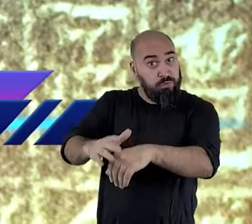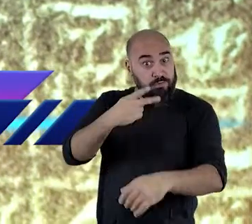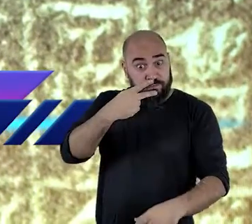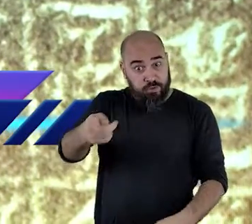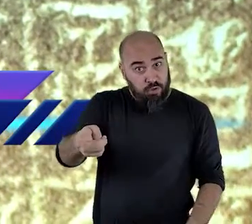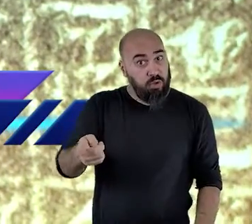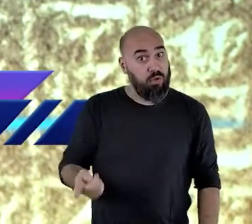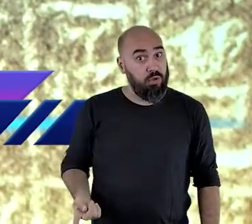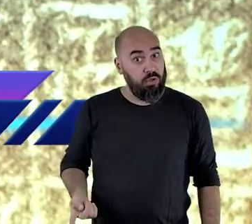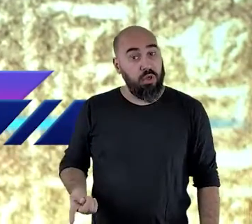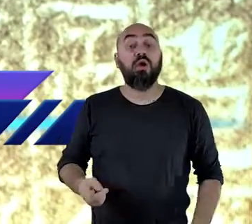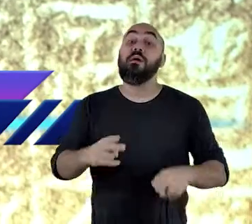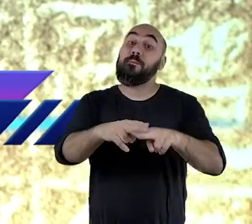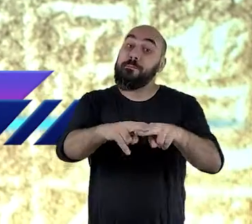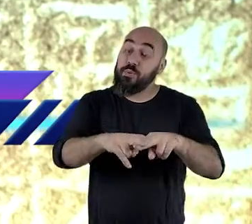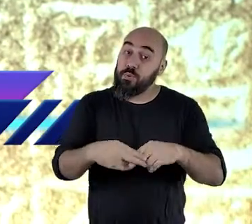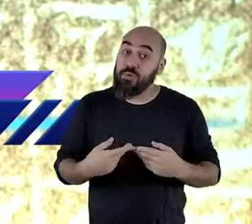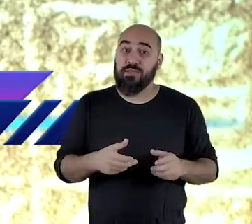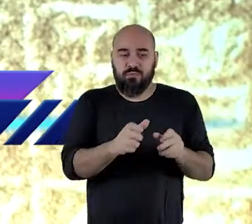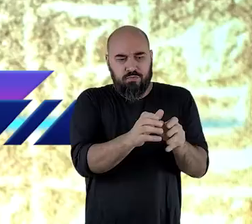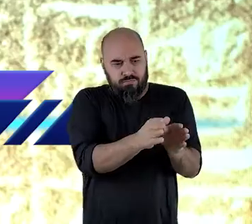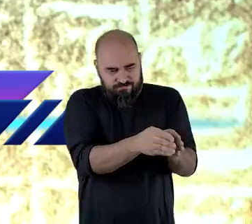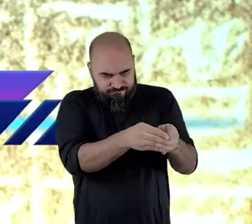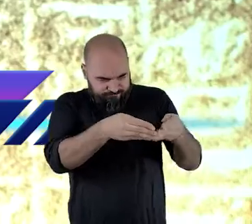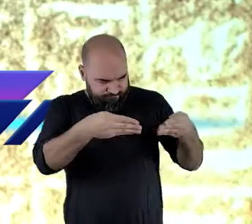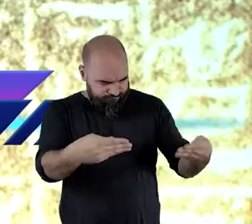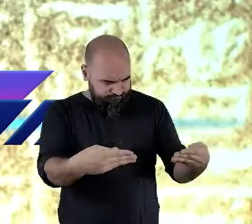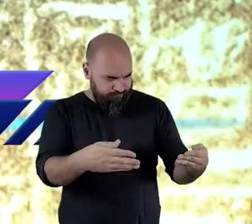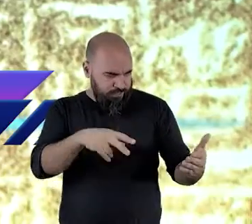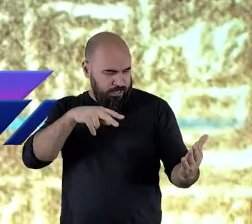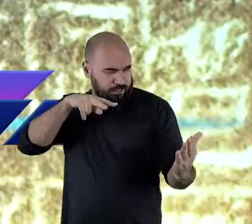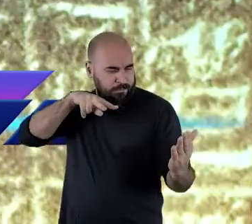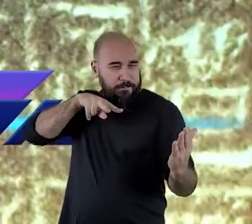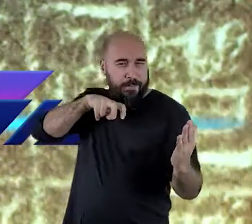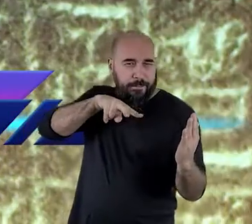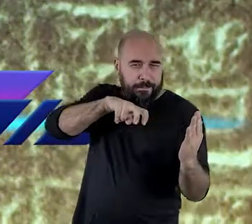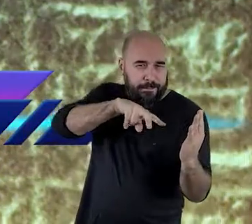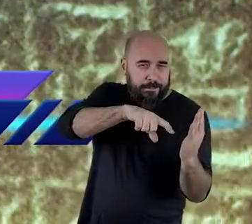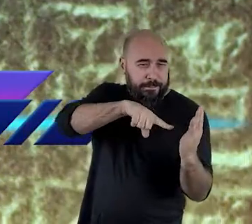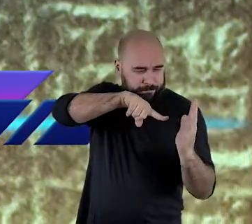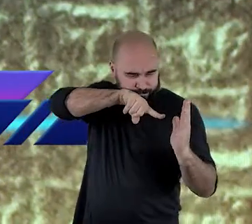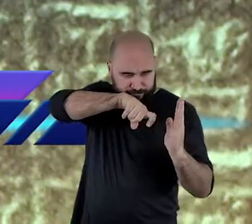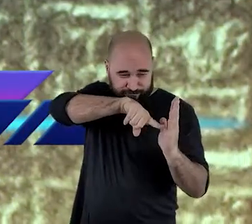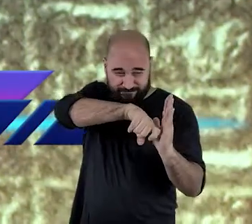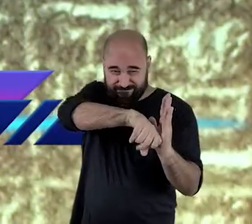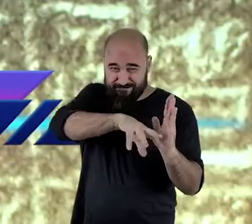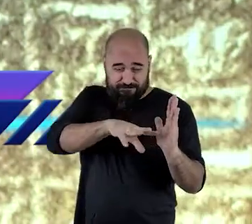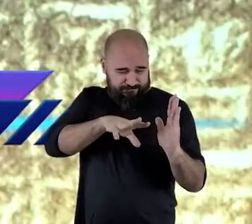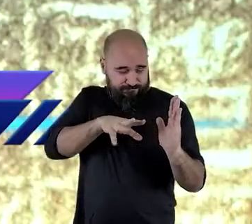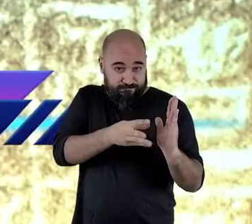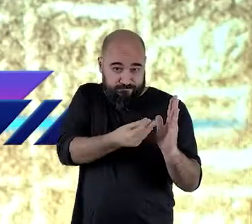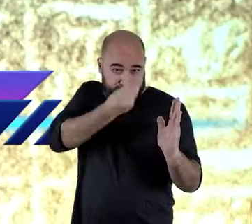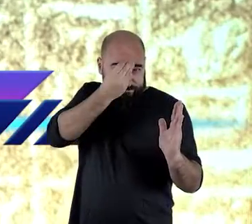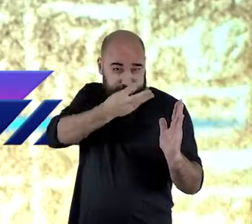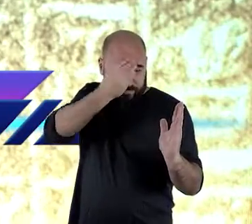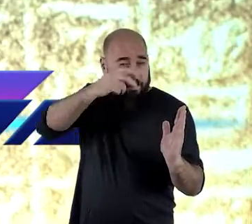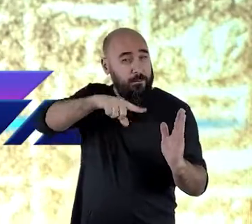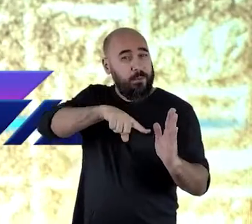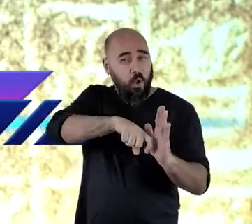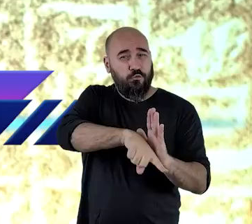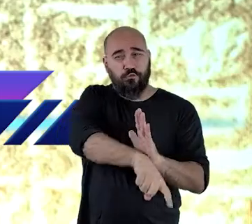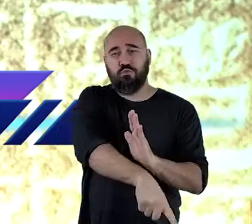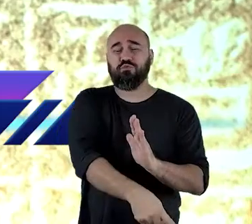que nós precisamos entrar de maneira mais profunda na história de